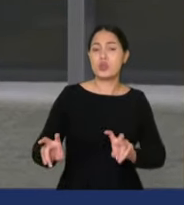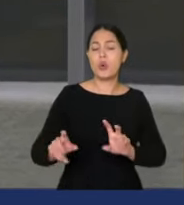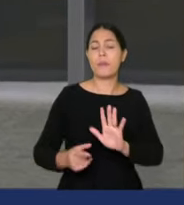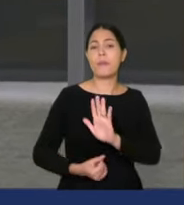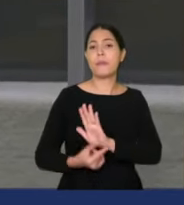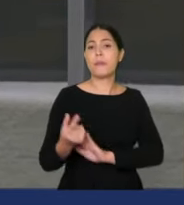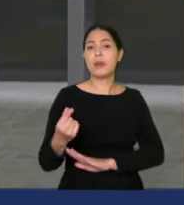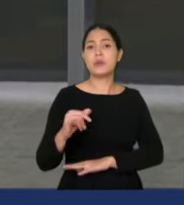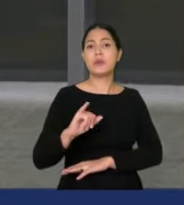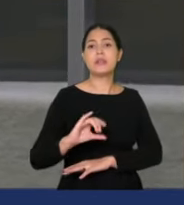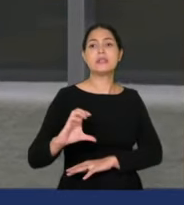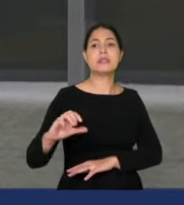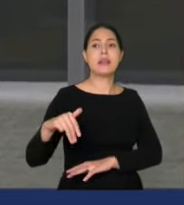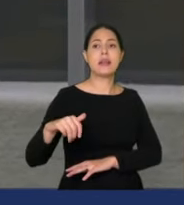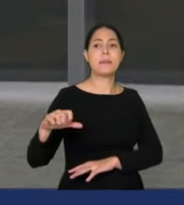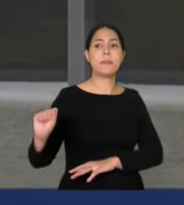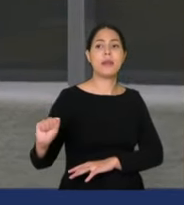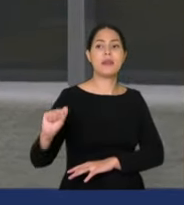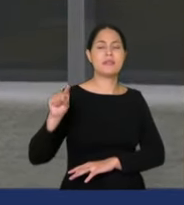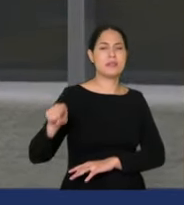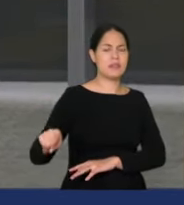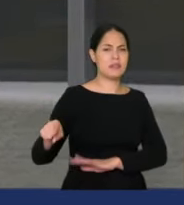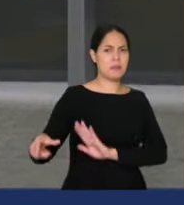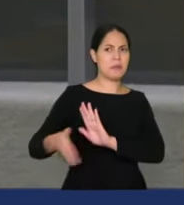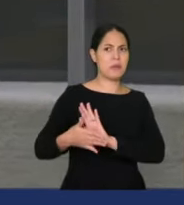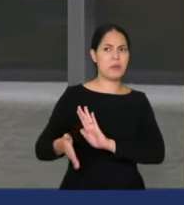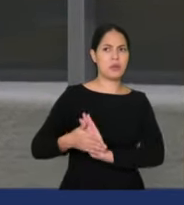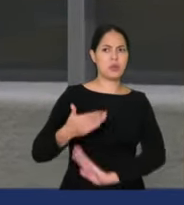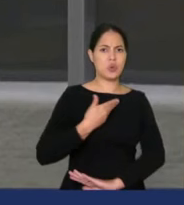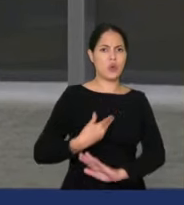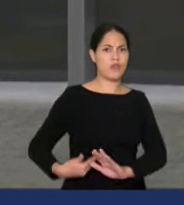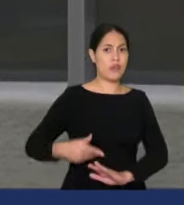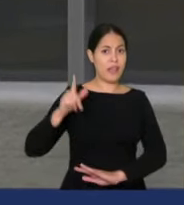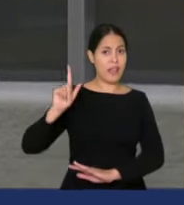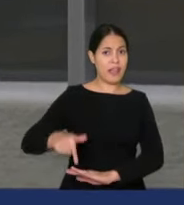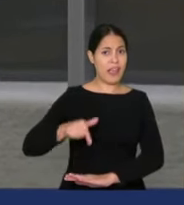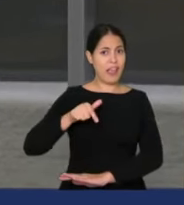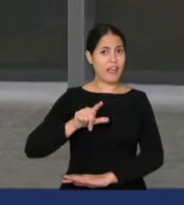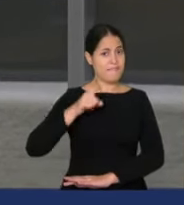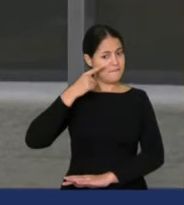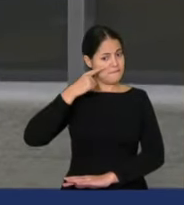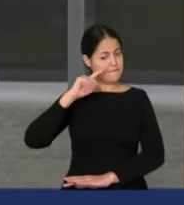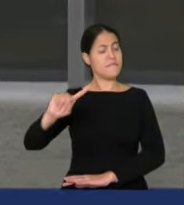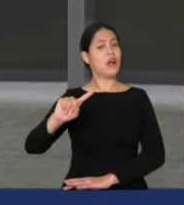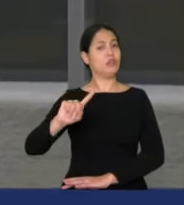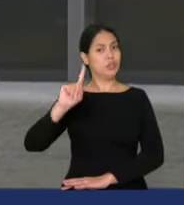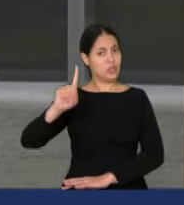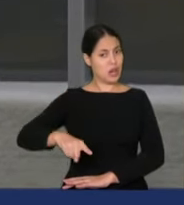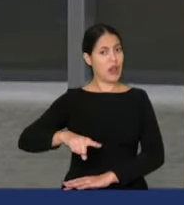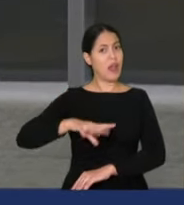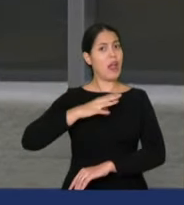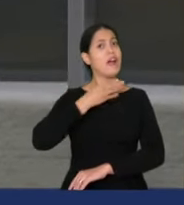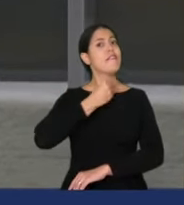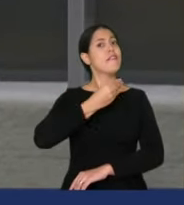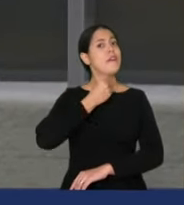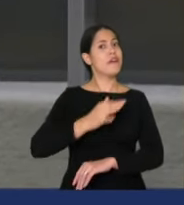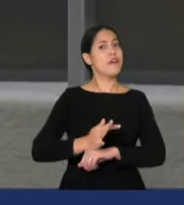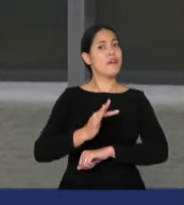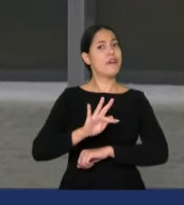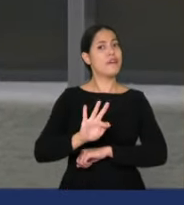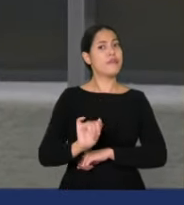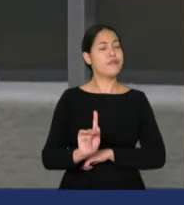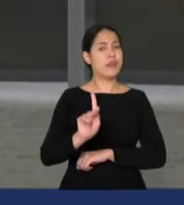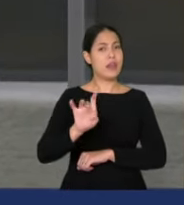uma fraude, é um fake news desse governo. Aproximadamente